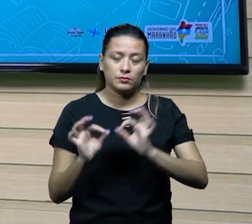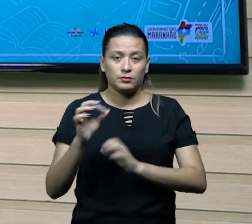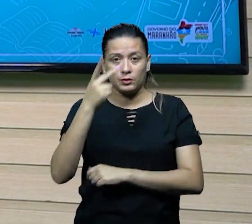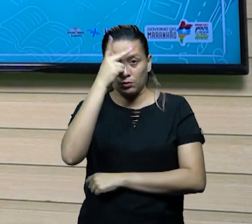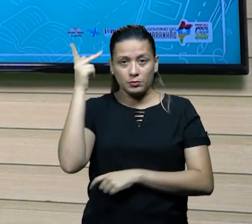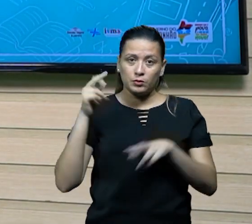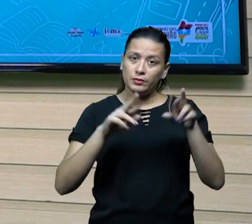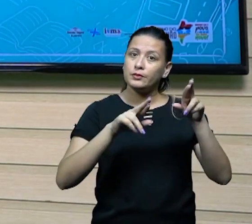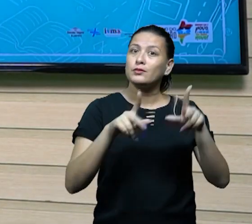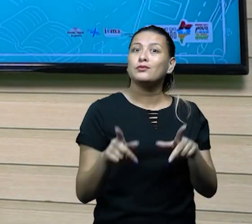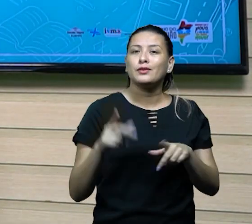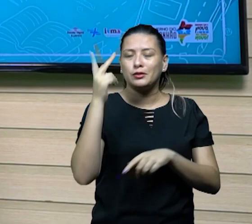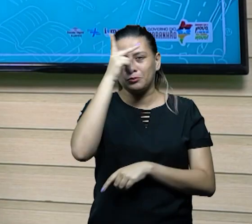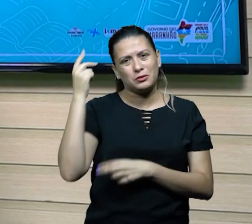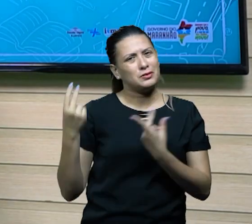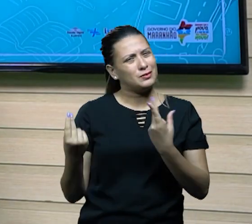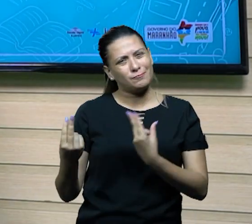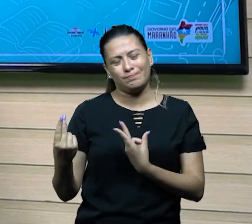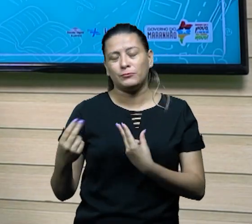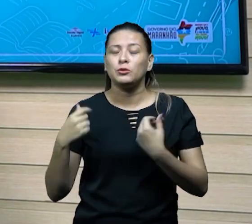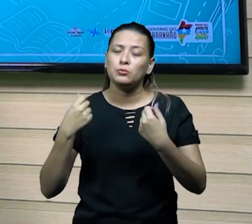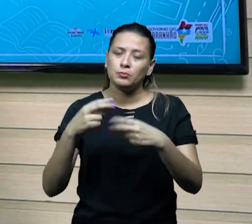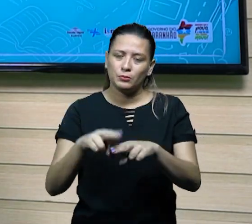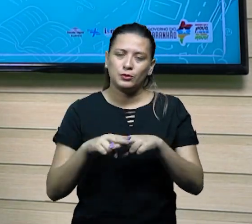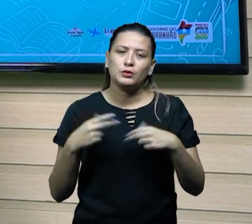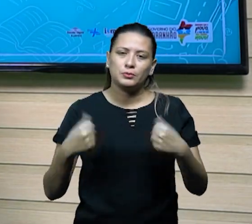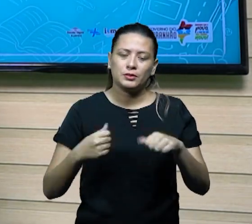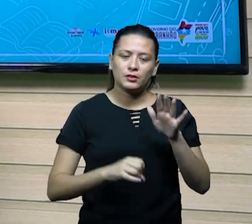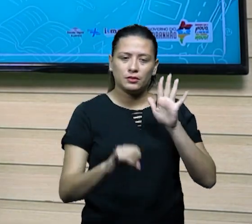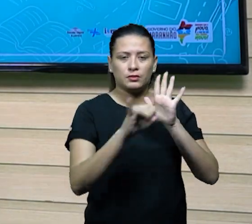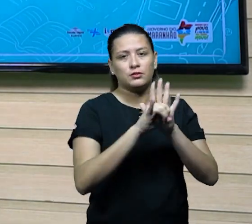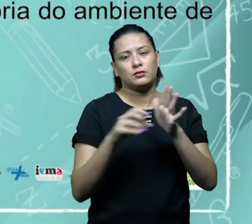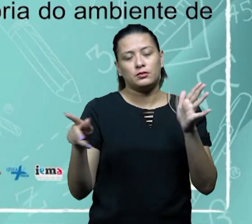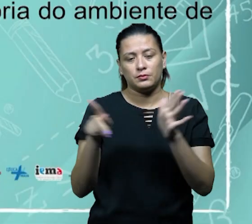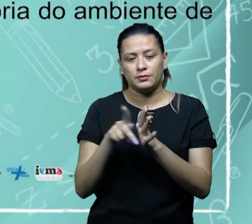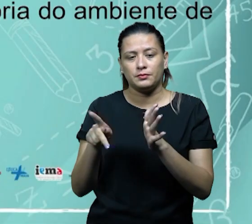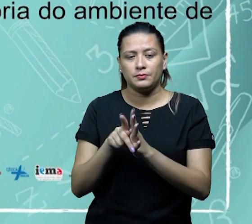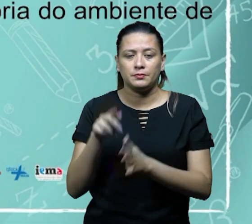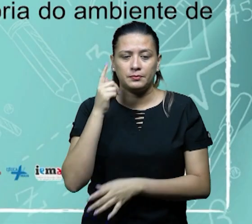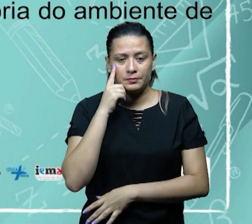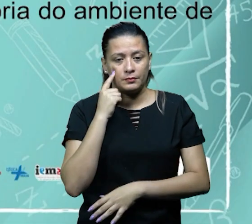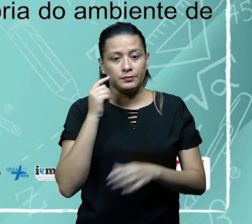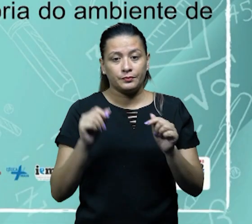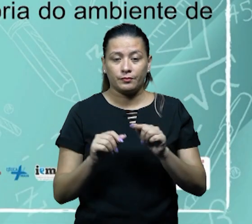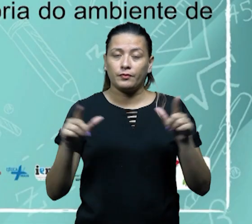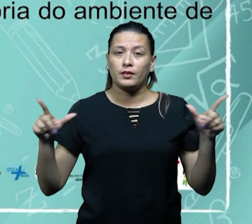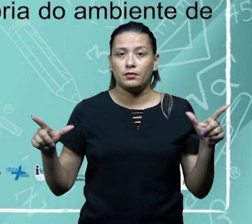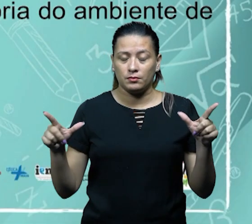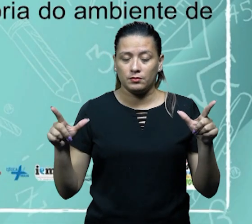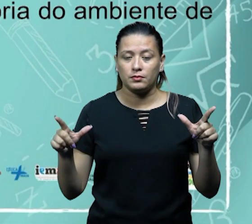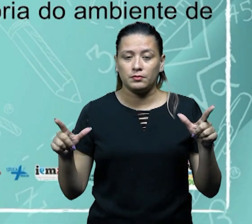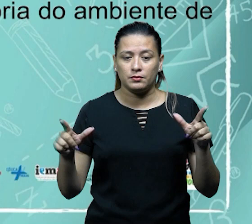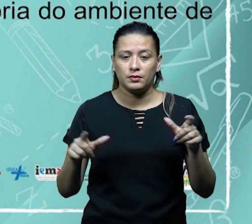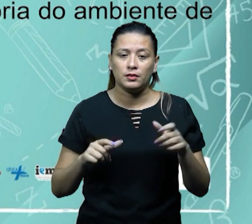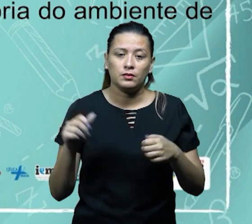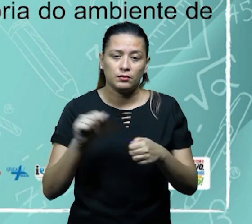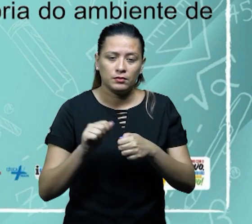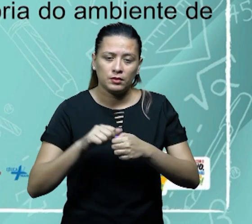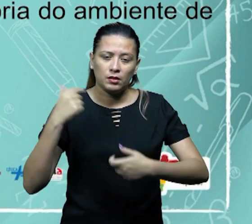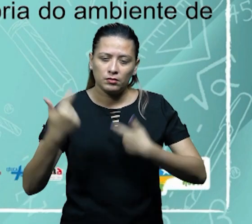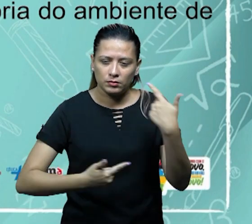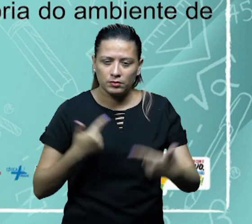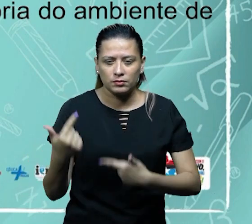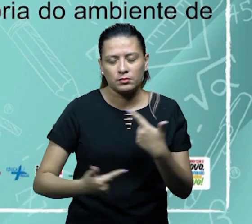As pessoas elas não são iguais. Por isso a necessidade de buscar a própria identidade. O aumento da produtividade não